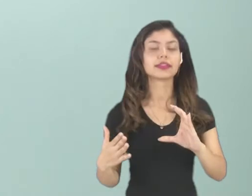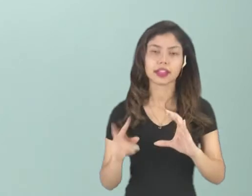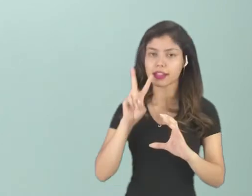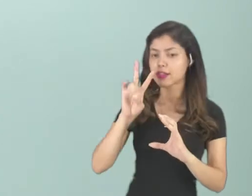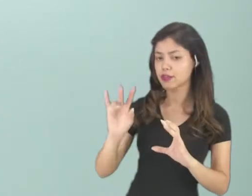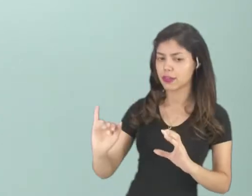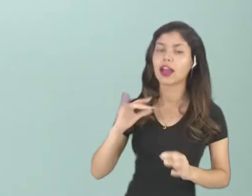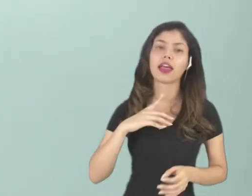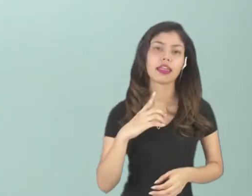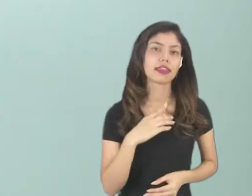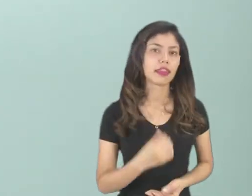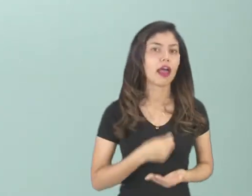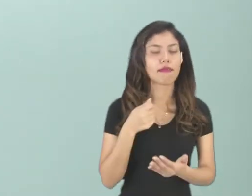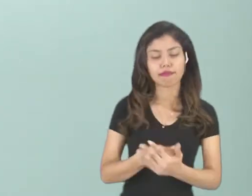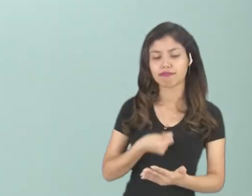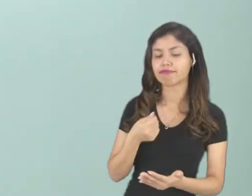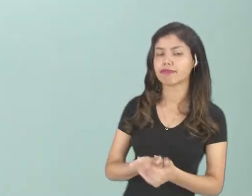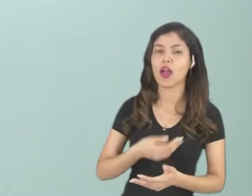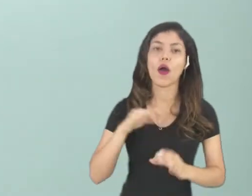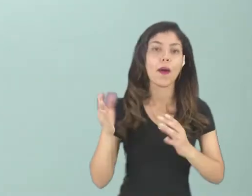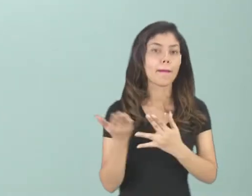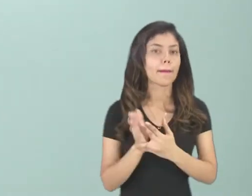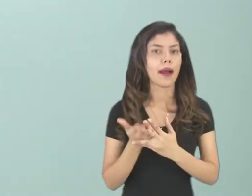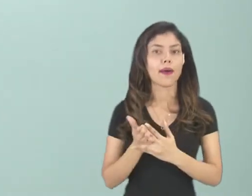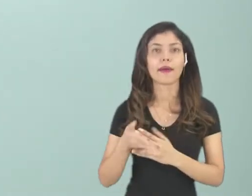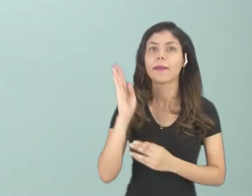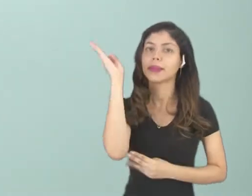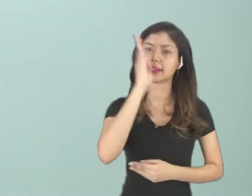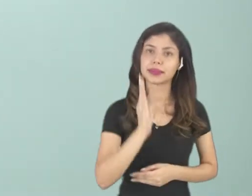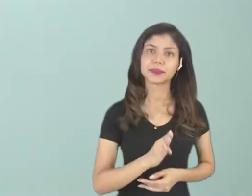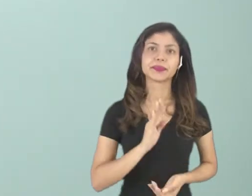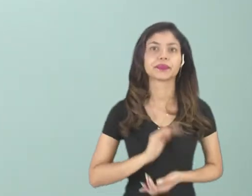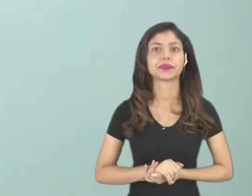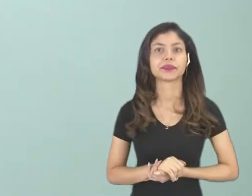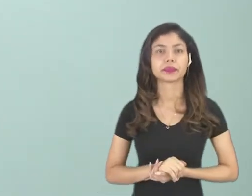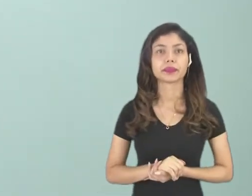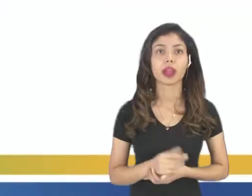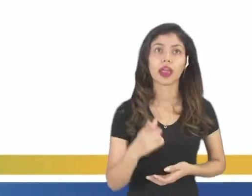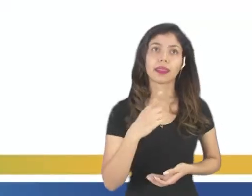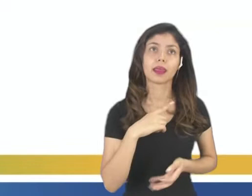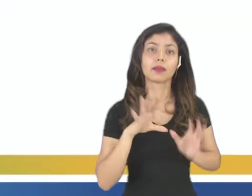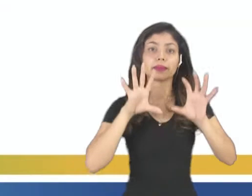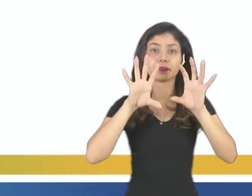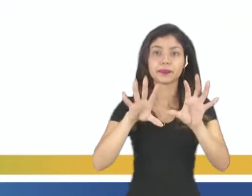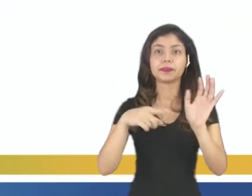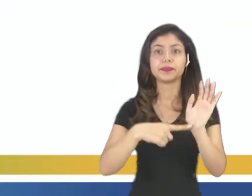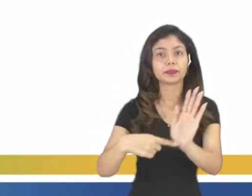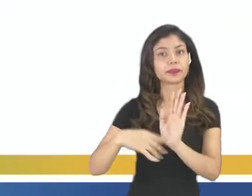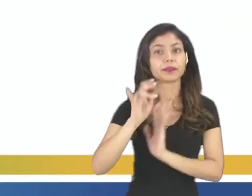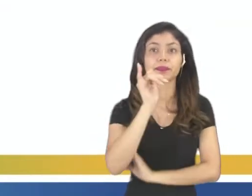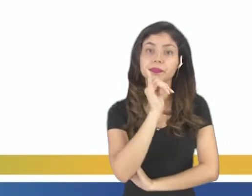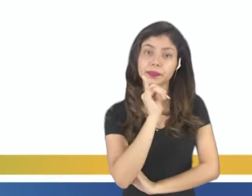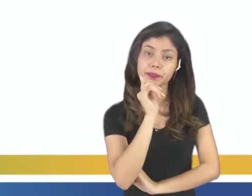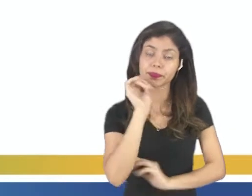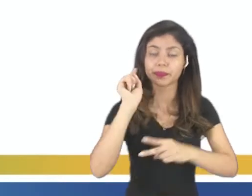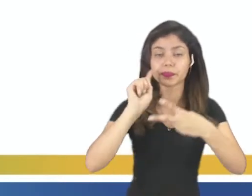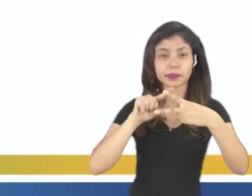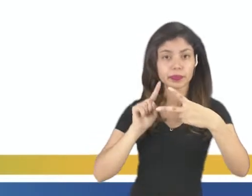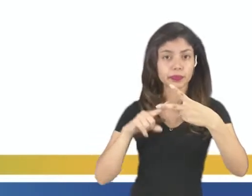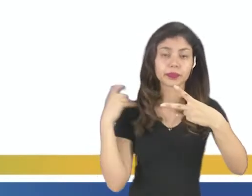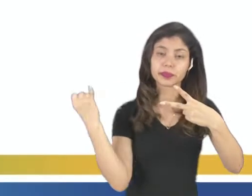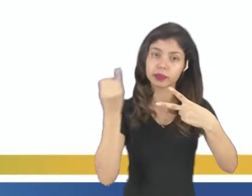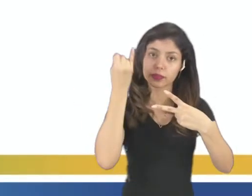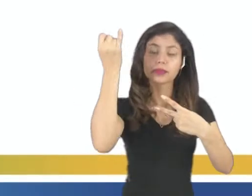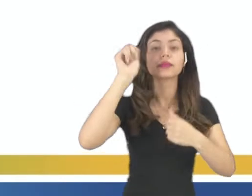que vai permeando o barroco brasileiro. Então nós temos aqui um exemplo de dois dos